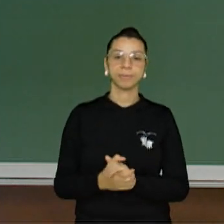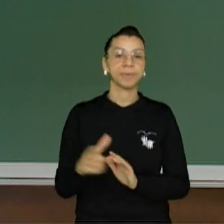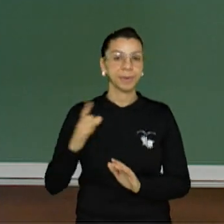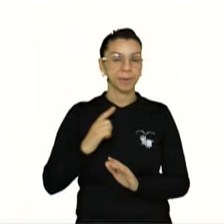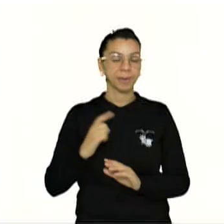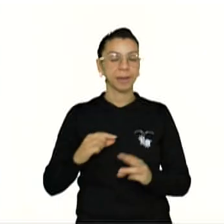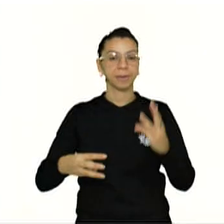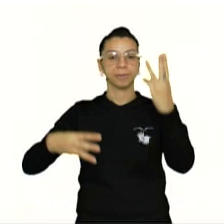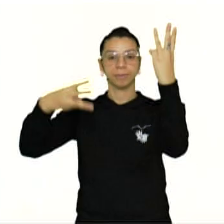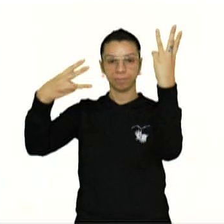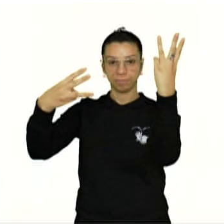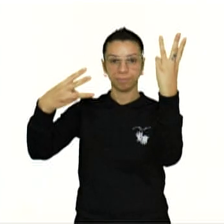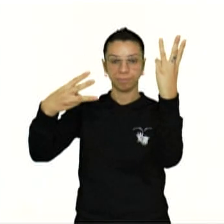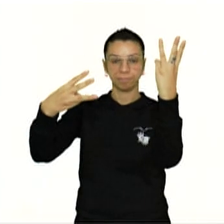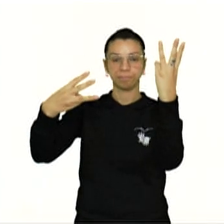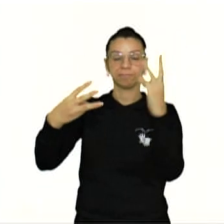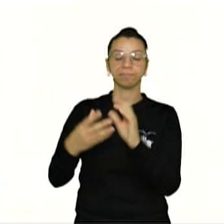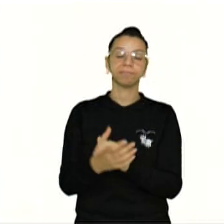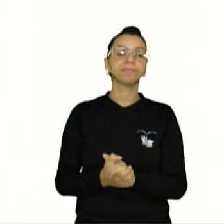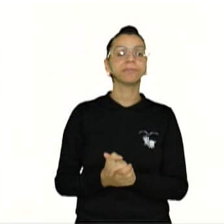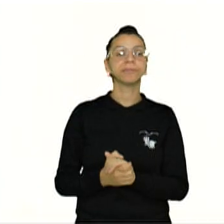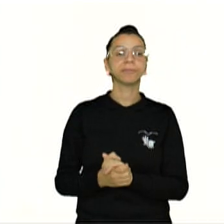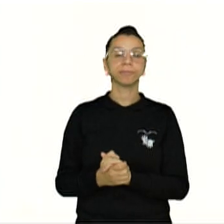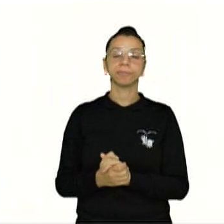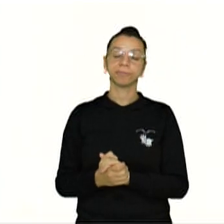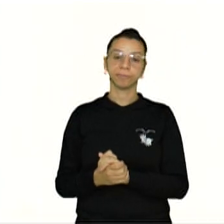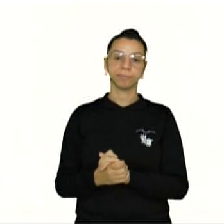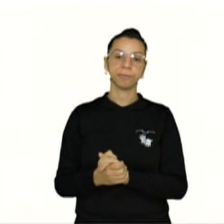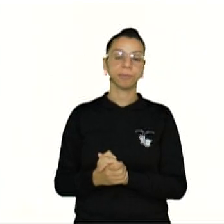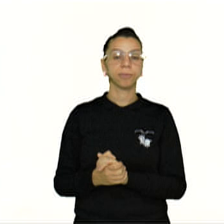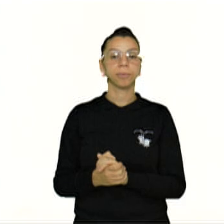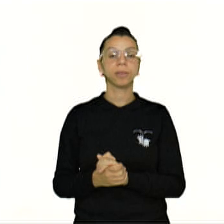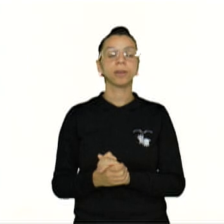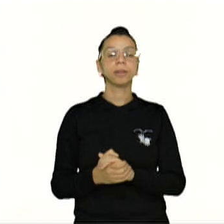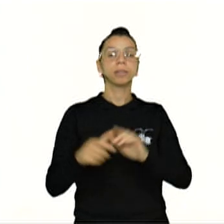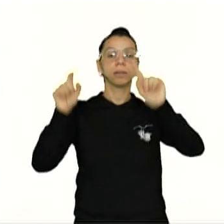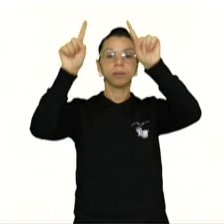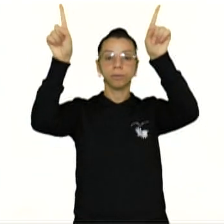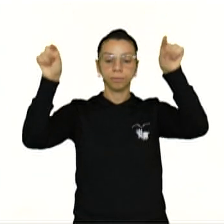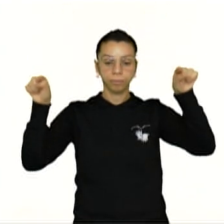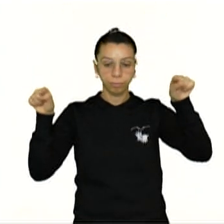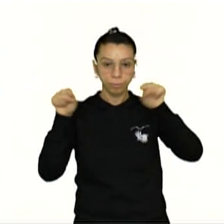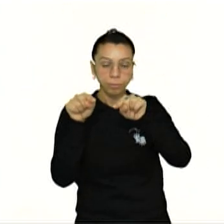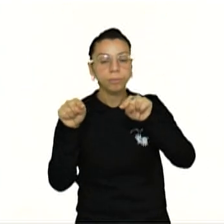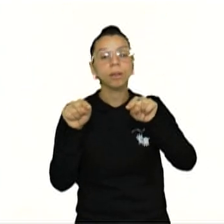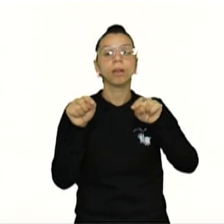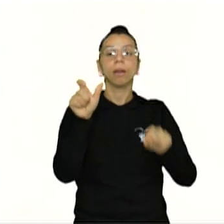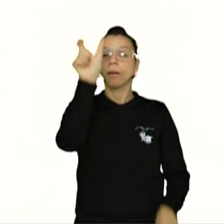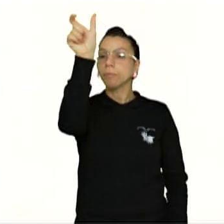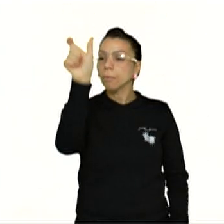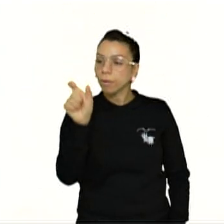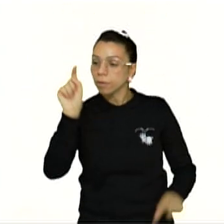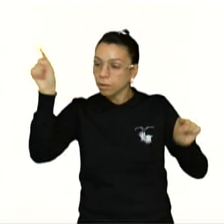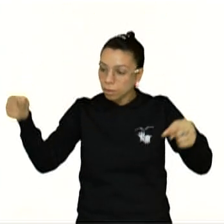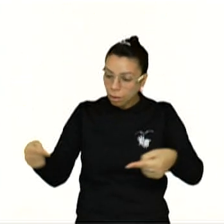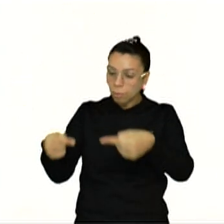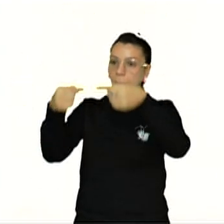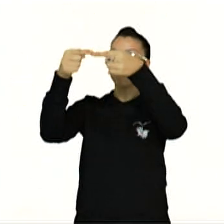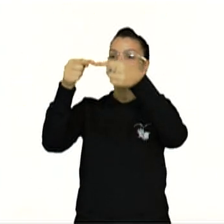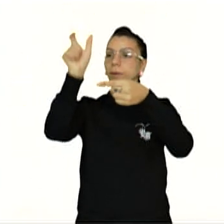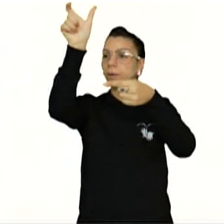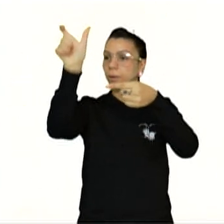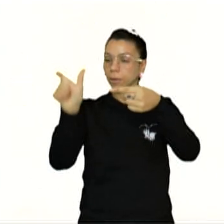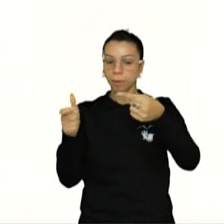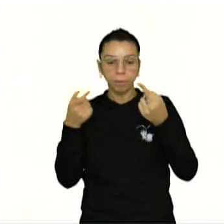matriz de ordem 3. Se uma matriz quadrada possui uma fila que é combinação linear das outras